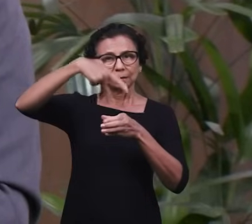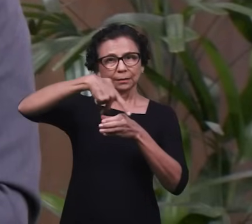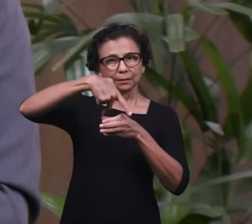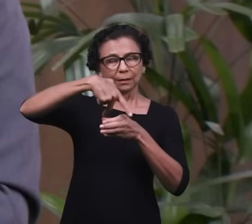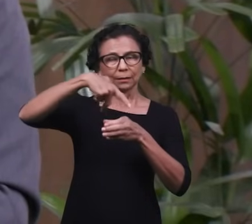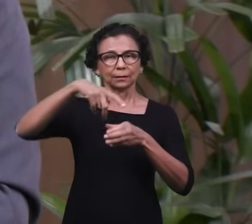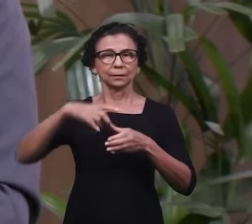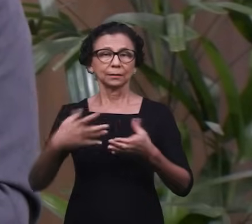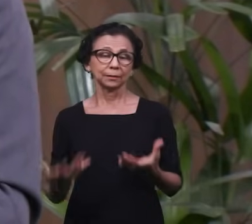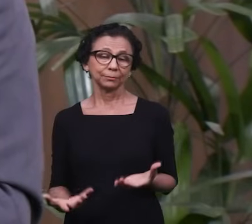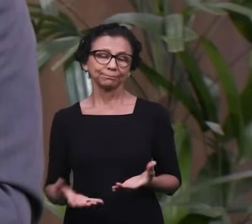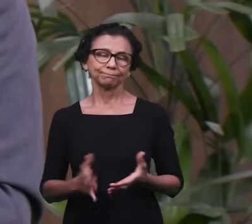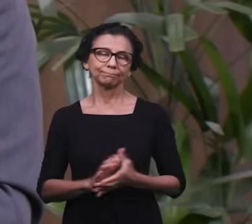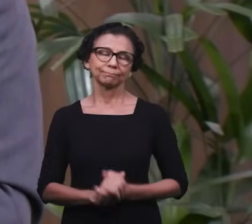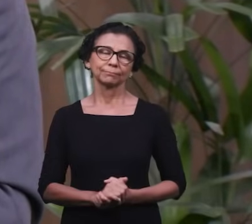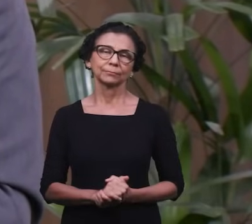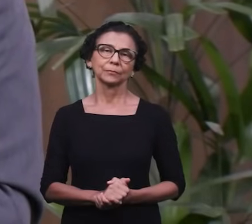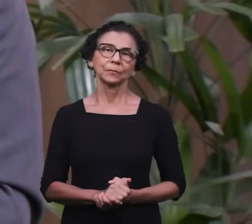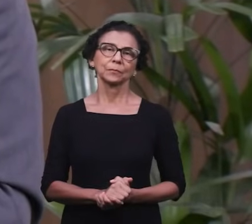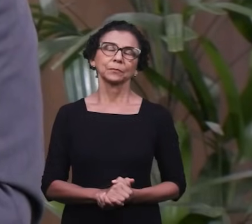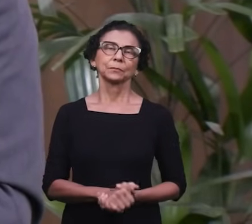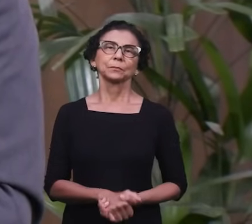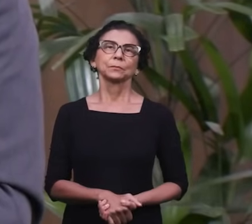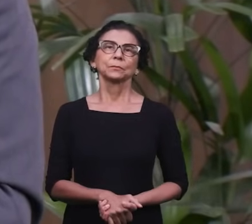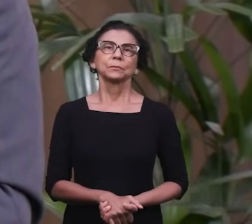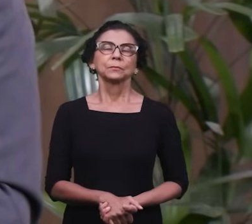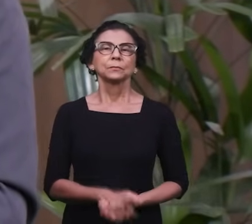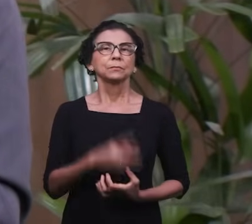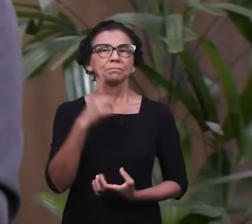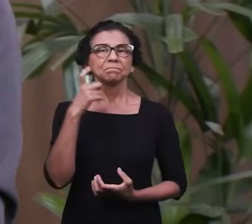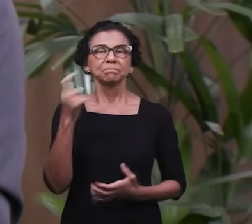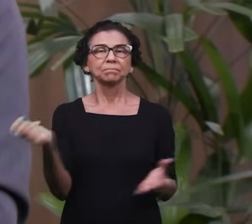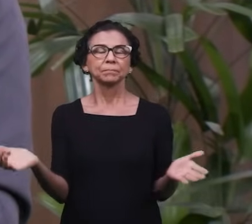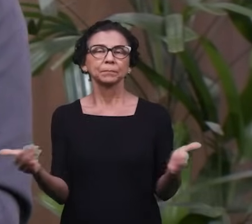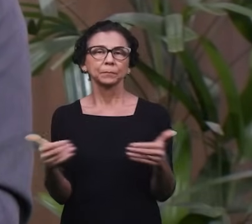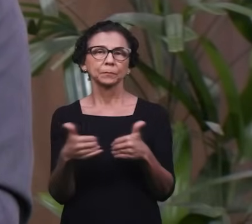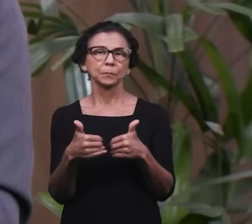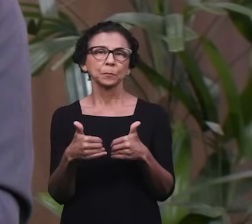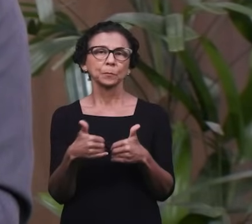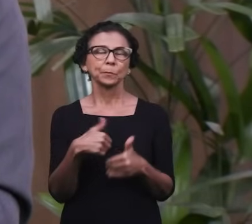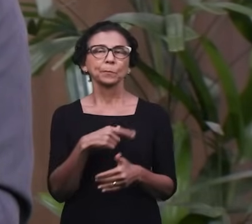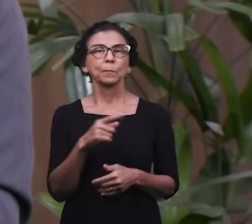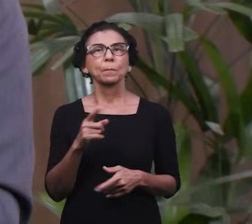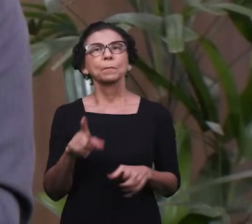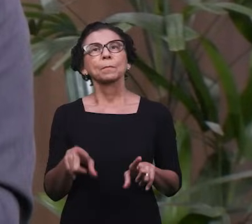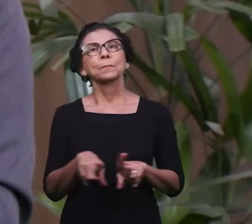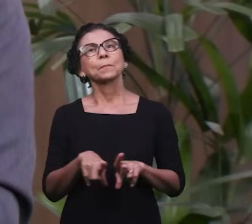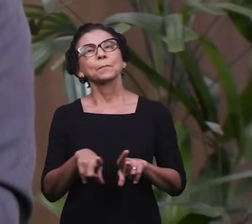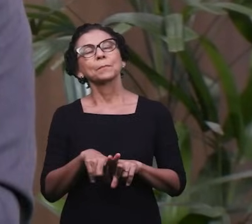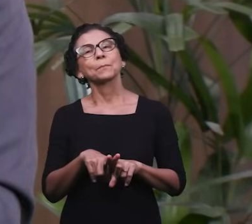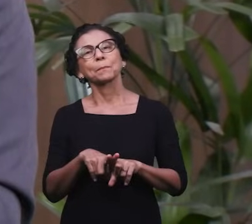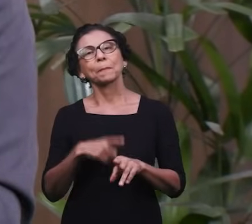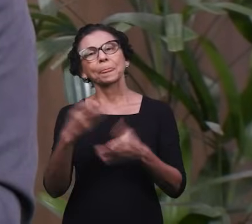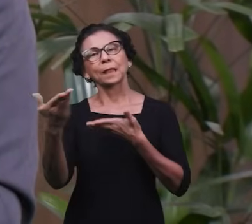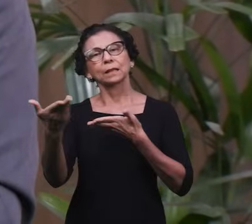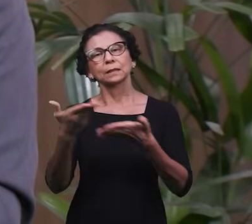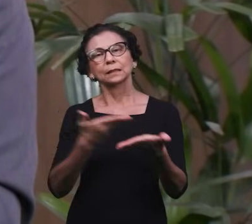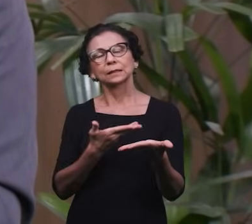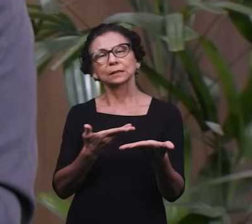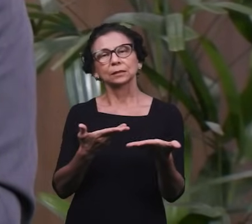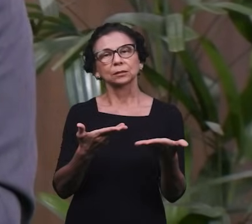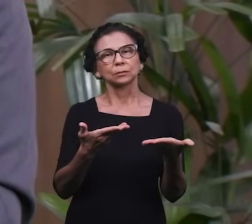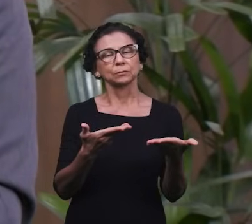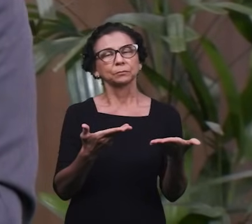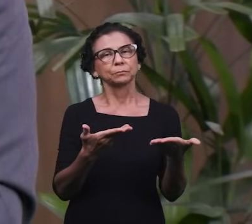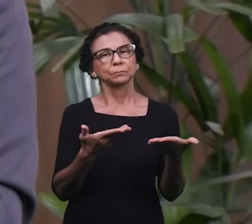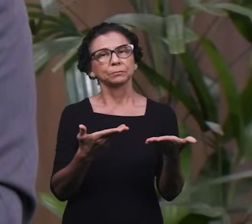pilares, realmente, né, do autismo. Interessante. E sobre essa questão da interação social,